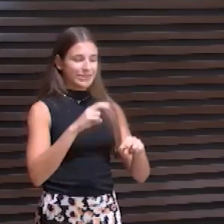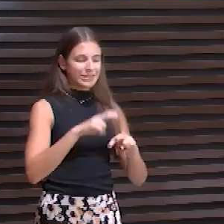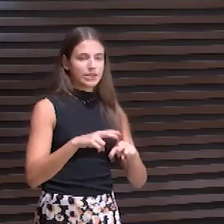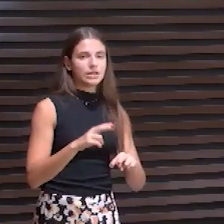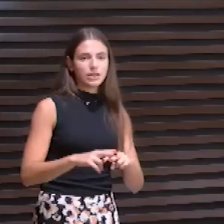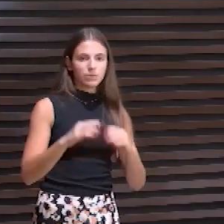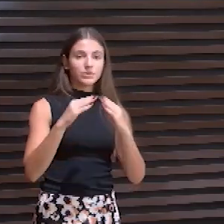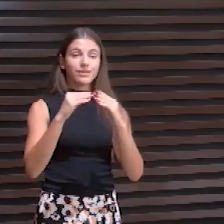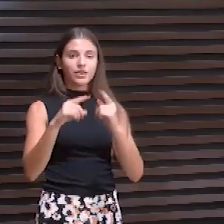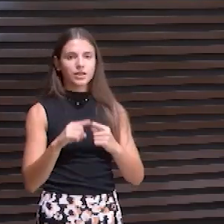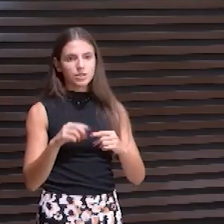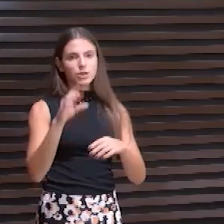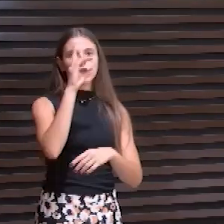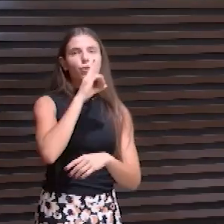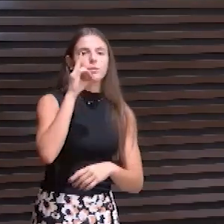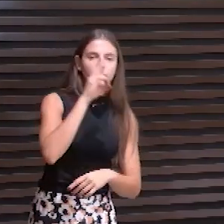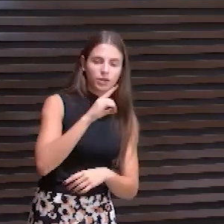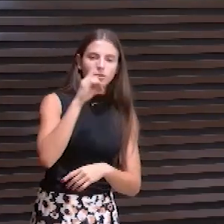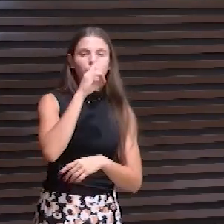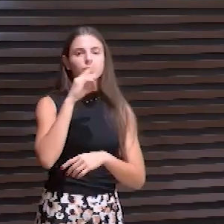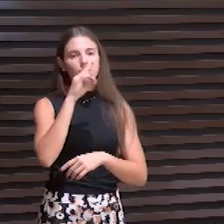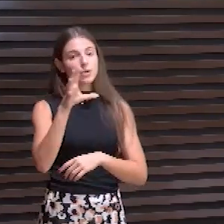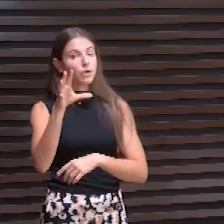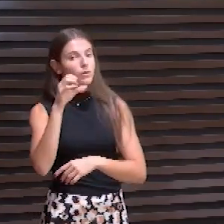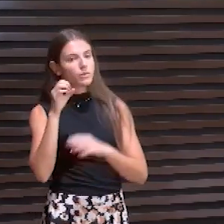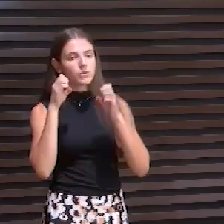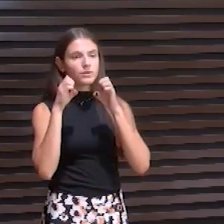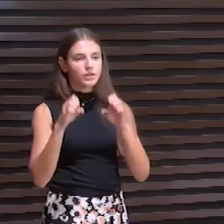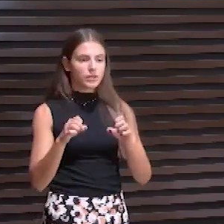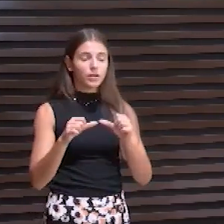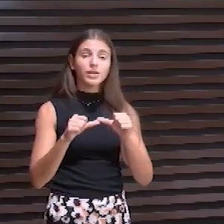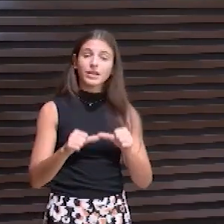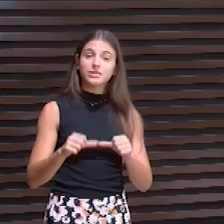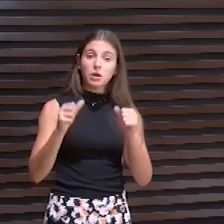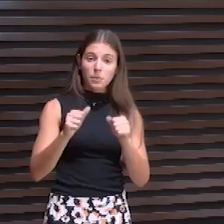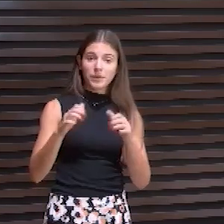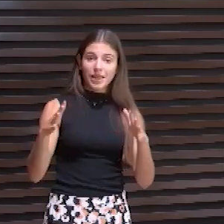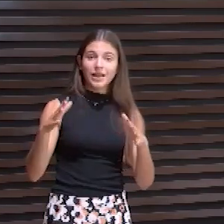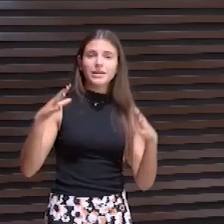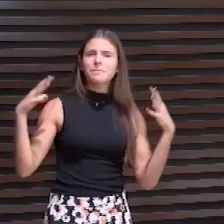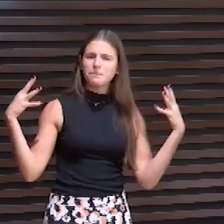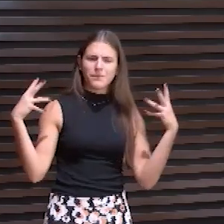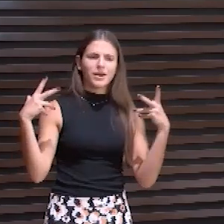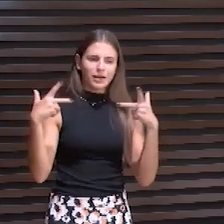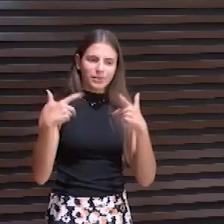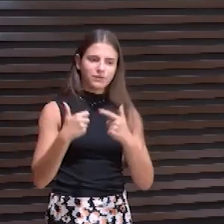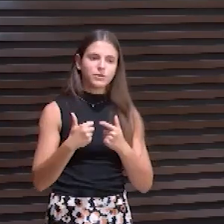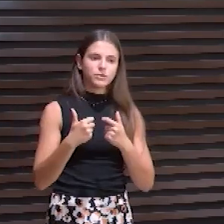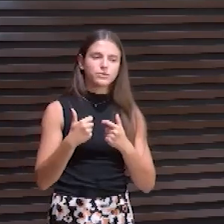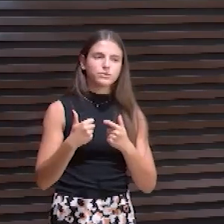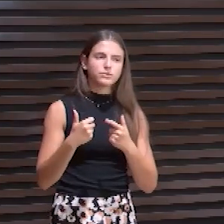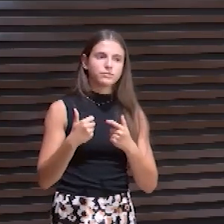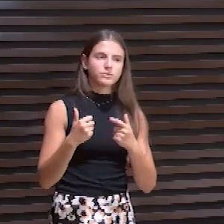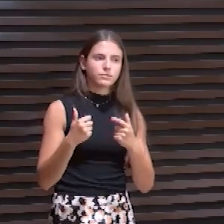ouvimos do Evangelho. Isso é um milagre maravilhoso, nós ouvirmos do Evangelho todo domingo.